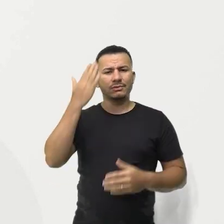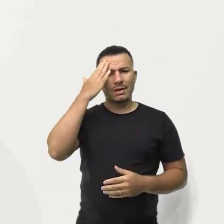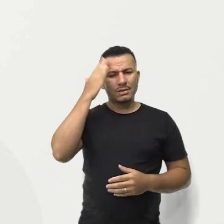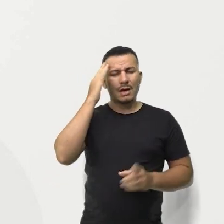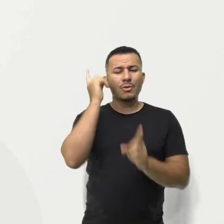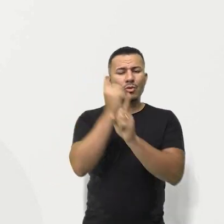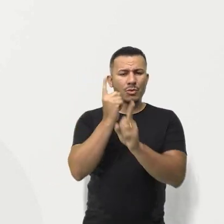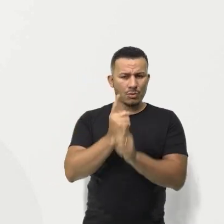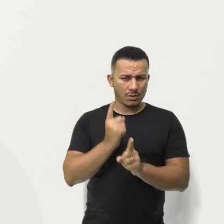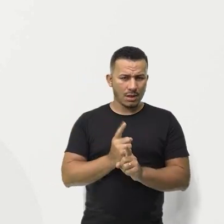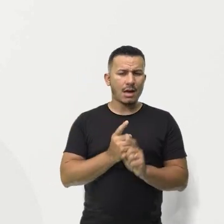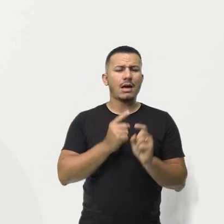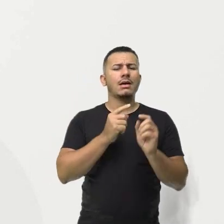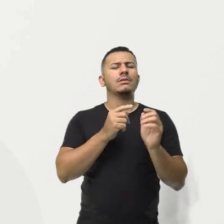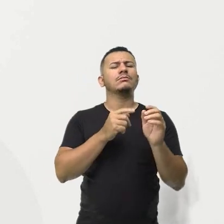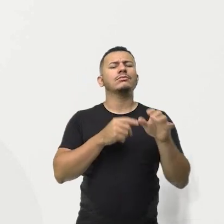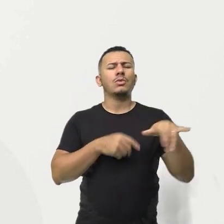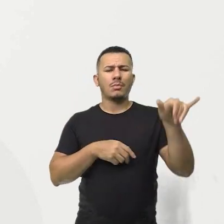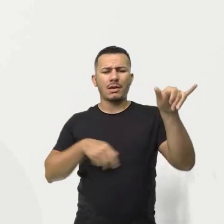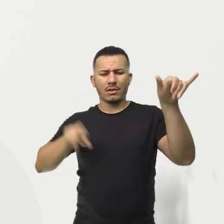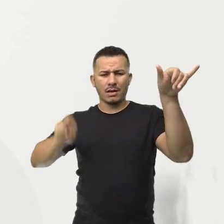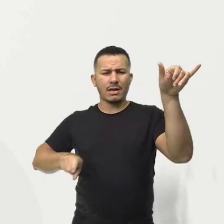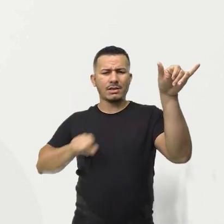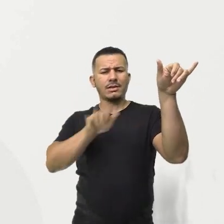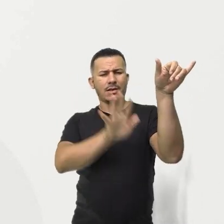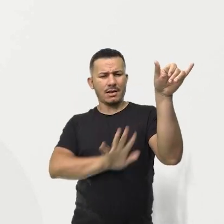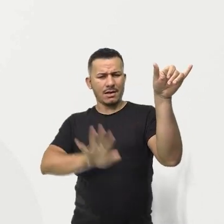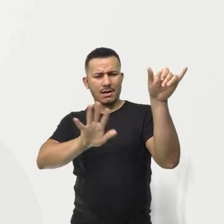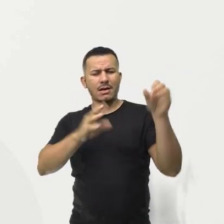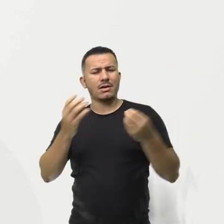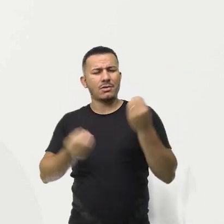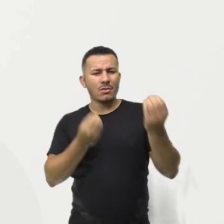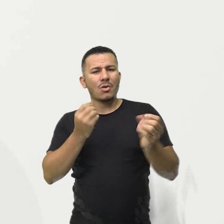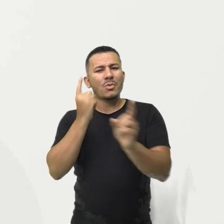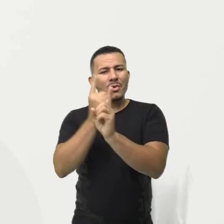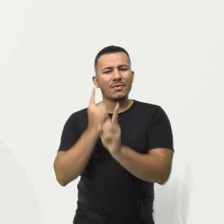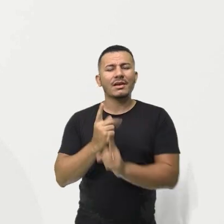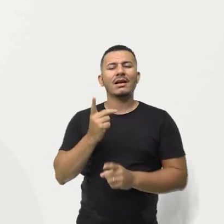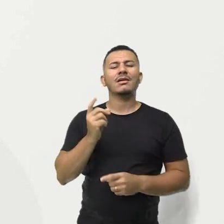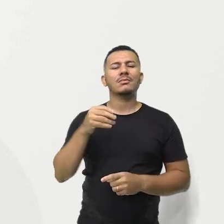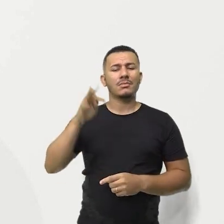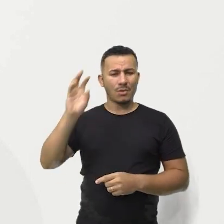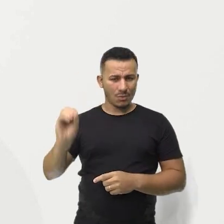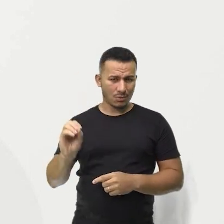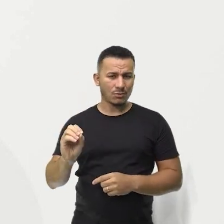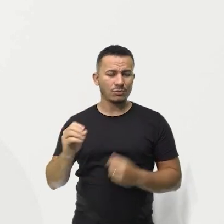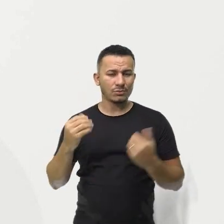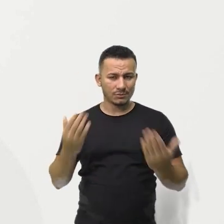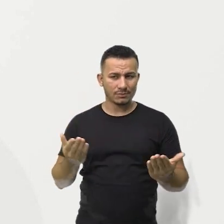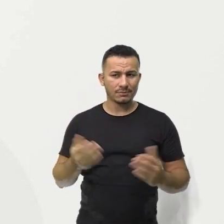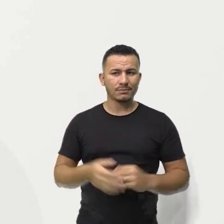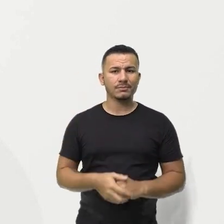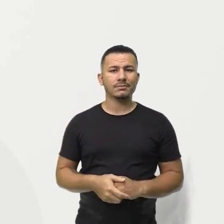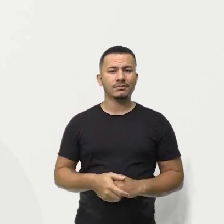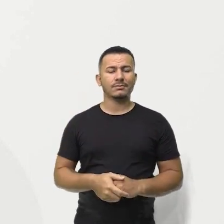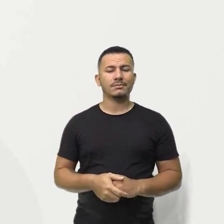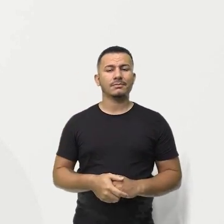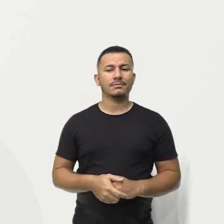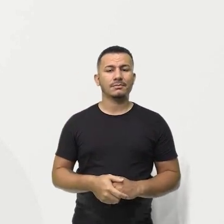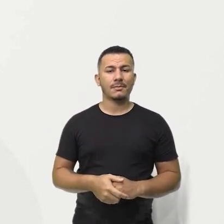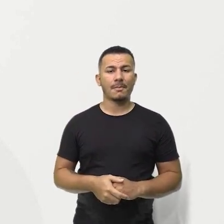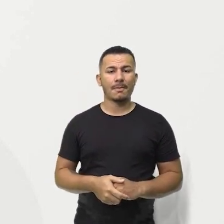revisou, relembrou aí como é que a gente localiza pontos no plano cartesiano, né? Como que funciona o plano cartesiano,